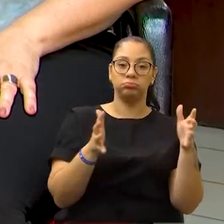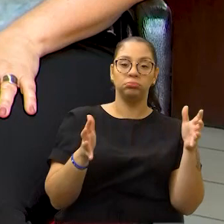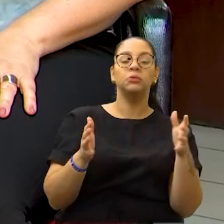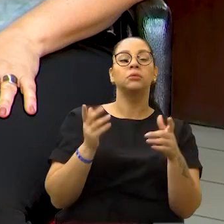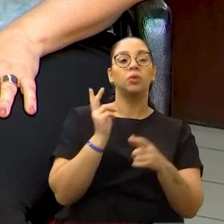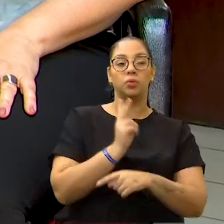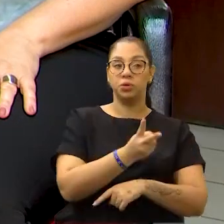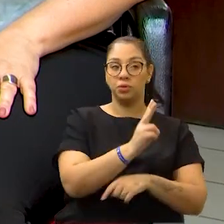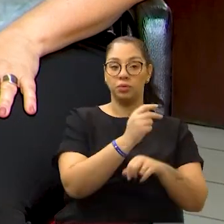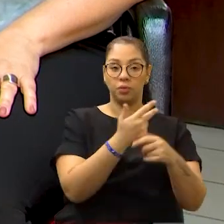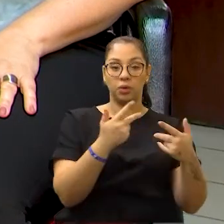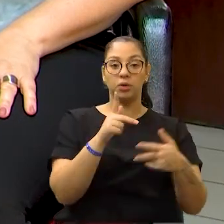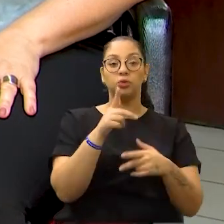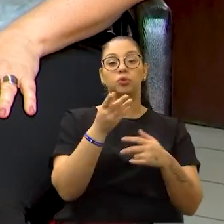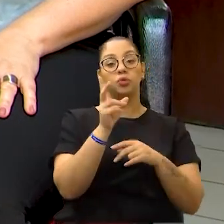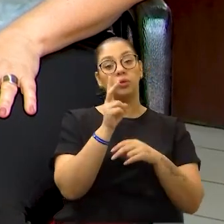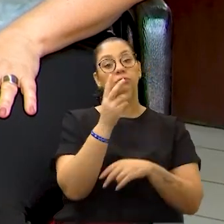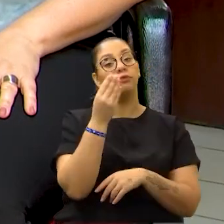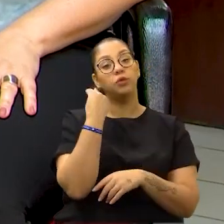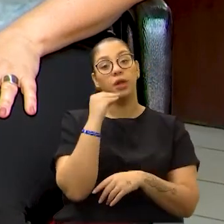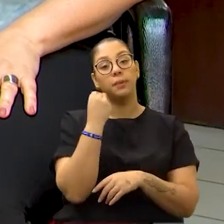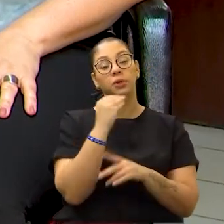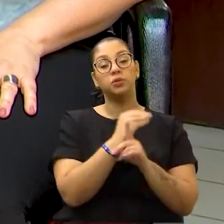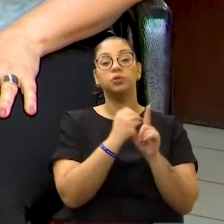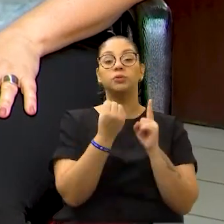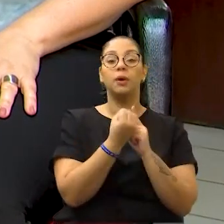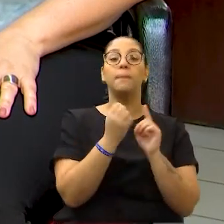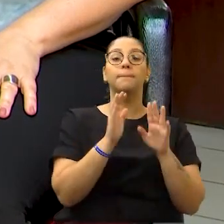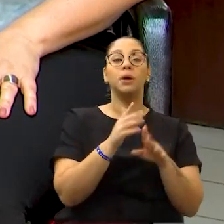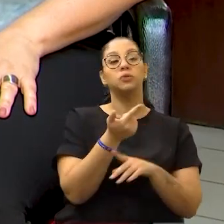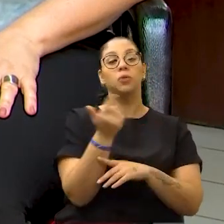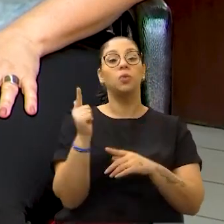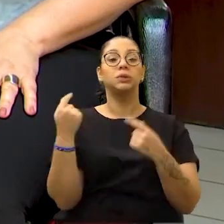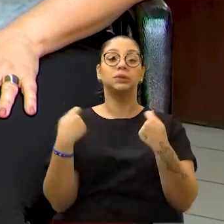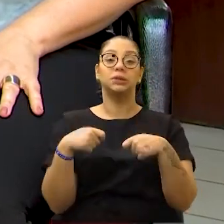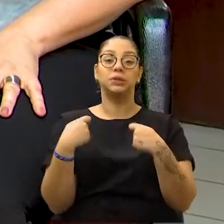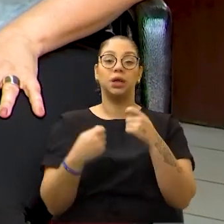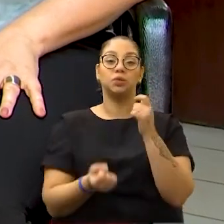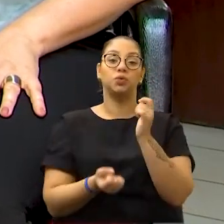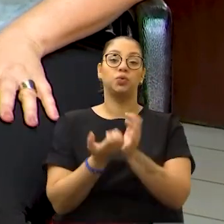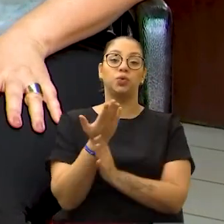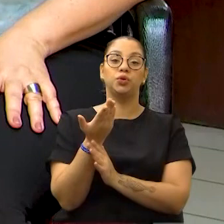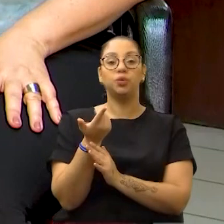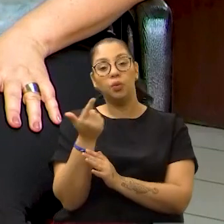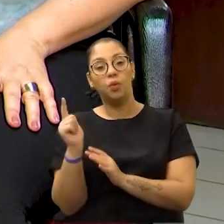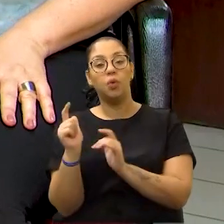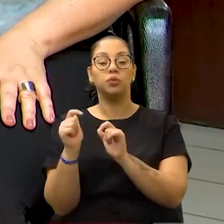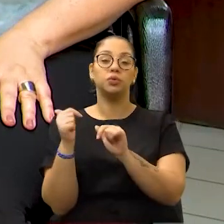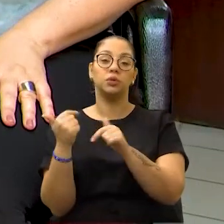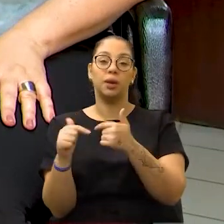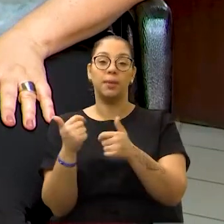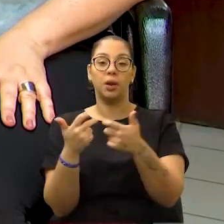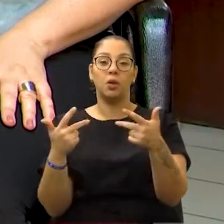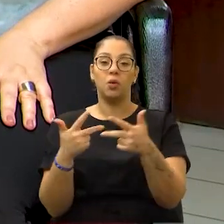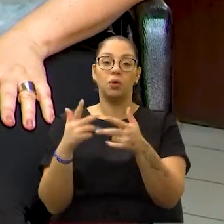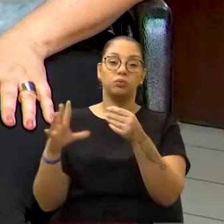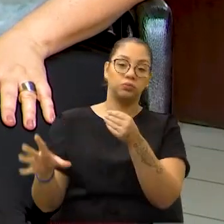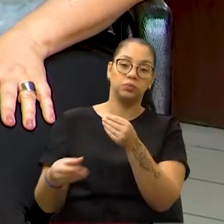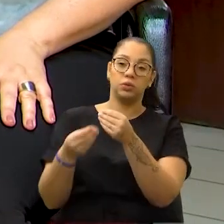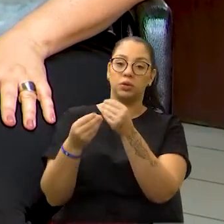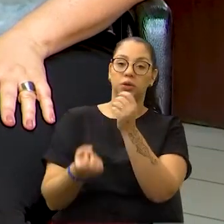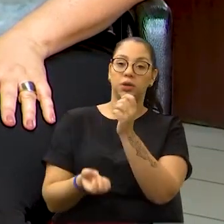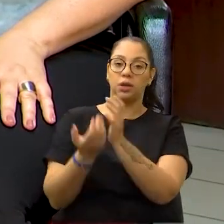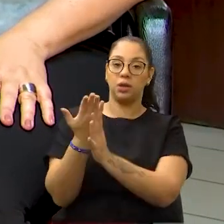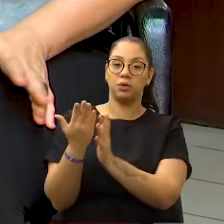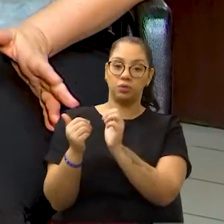da vulnerabilidade social, né? Mas outras necessidades foram surgindo e outros trabalhos, projetos foram sendo criados em